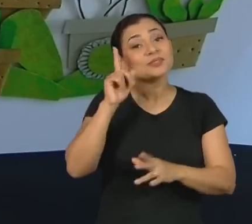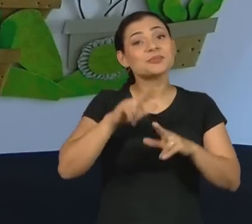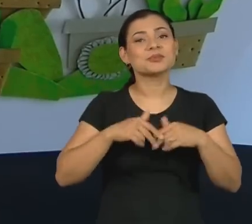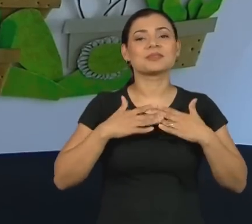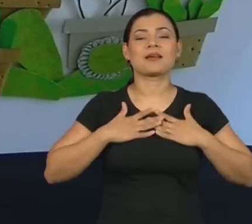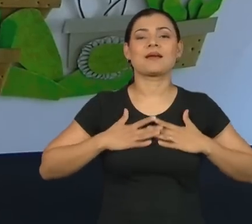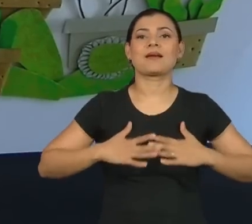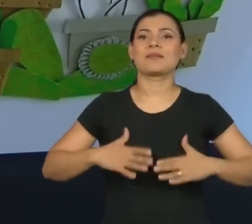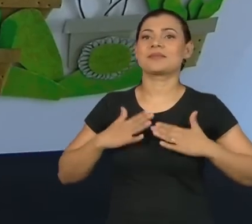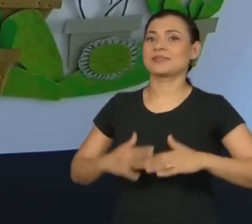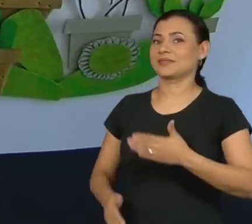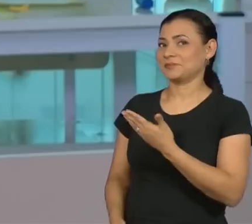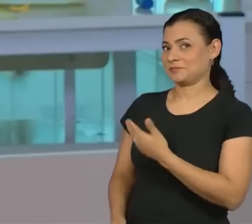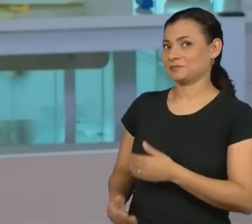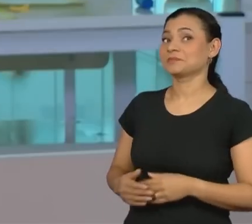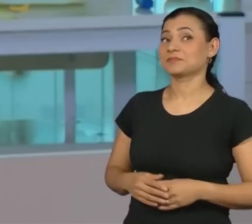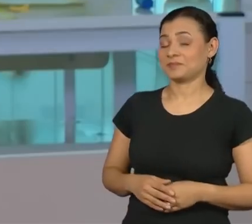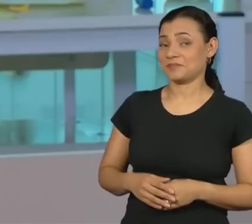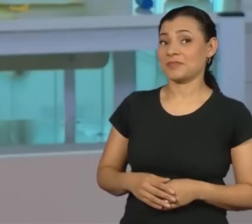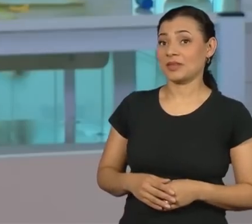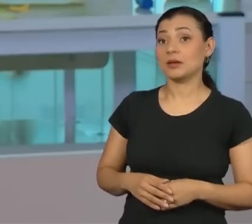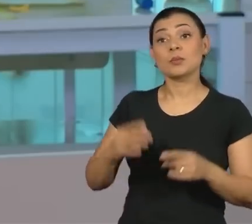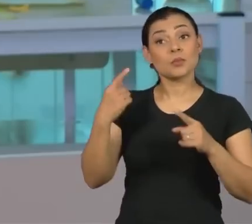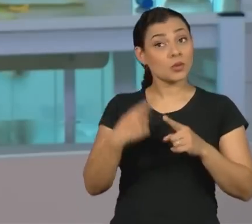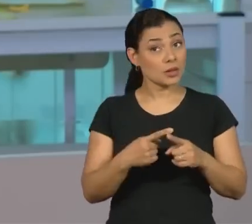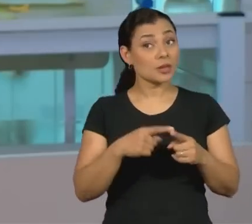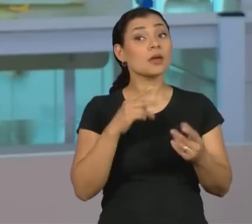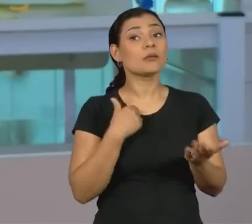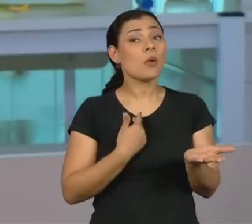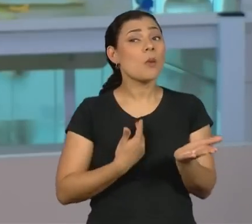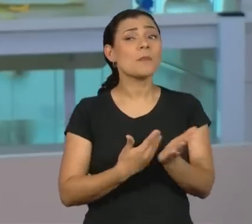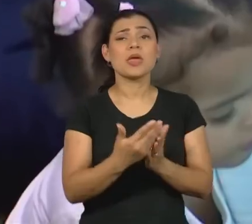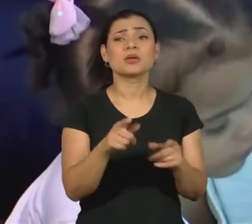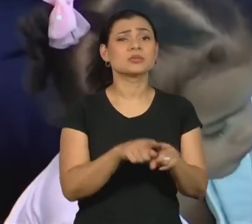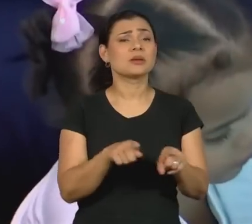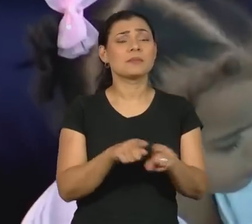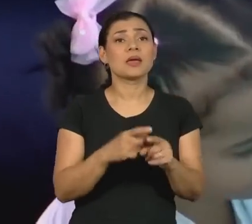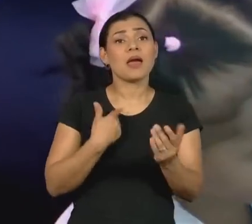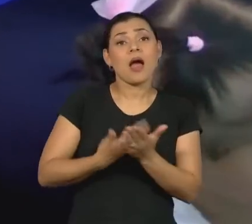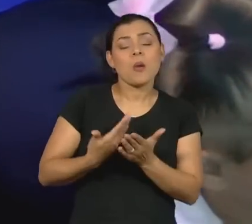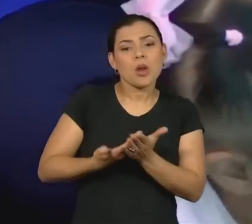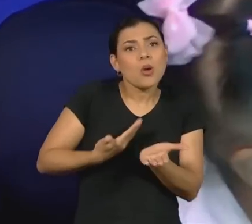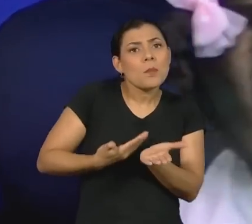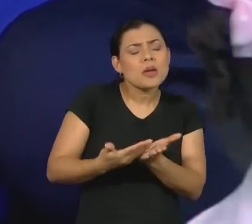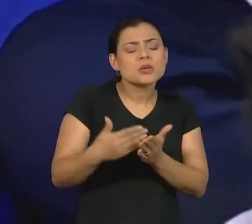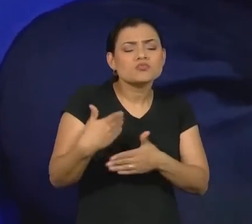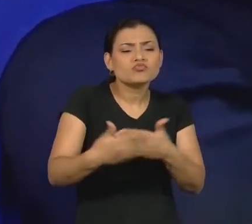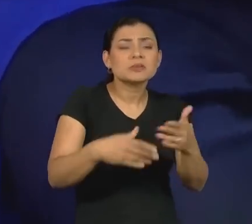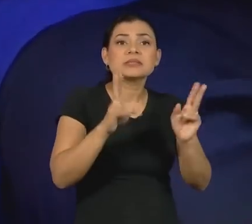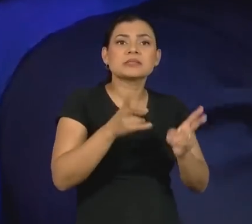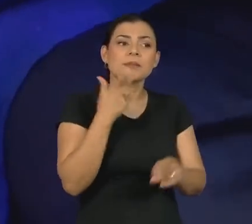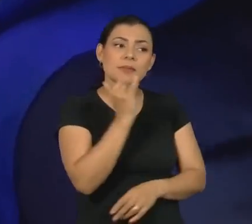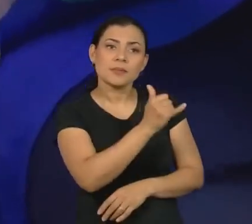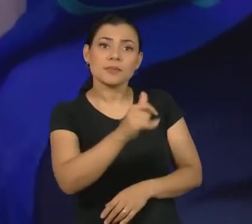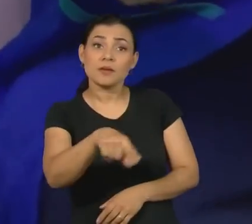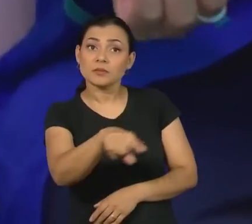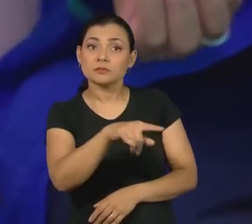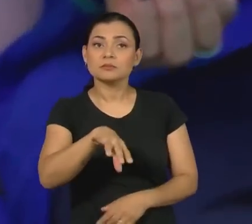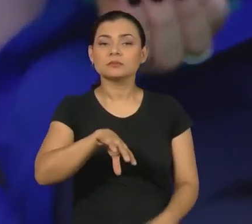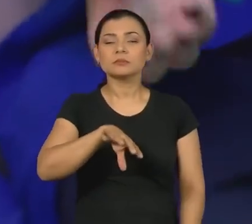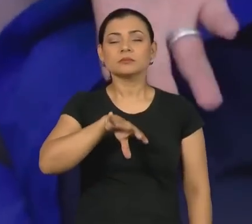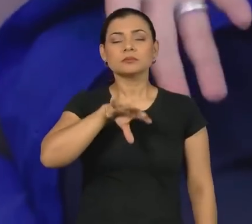falando muito sobre. Porque desde cedo, desde os primeiros dias de aula, eu tenho o costume de falar assim para eles: